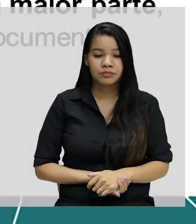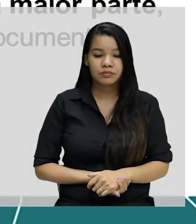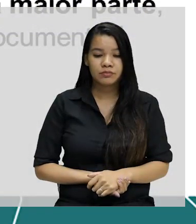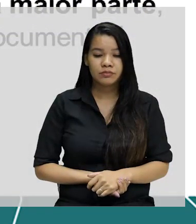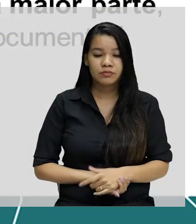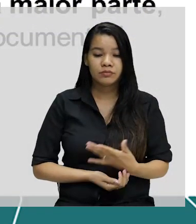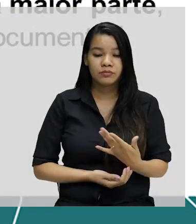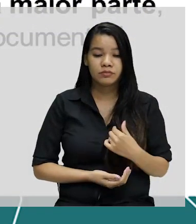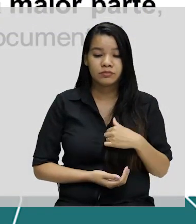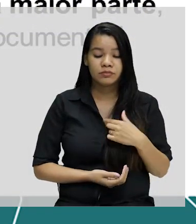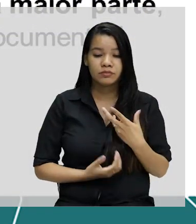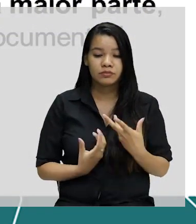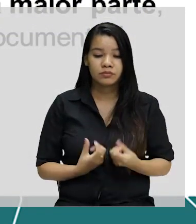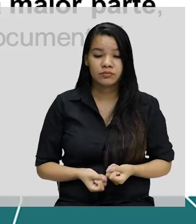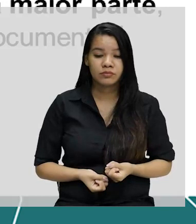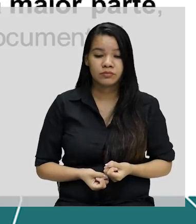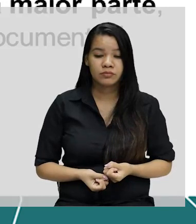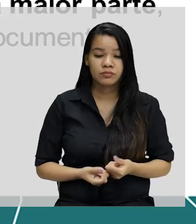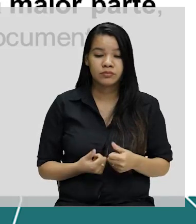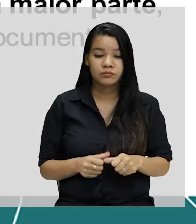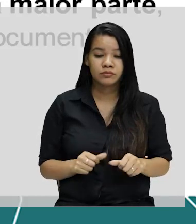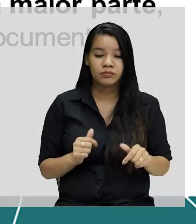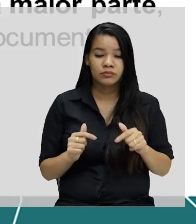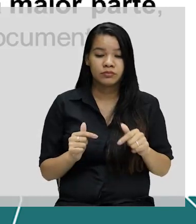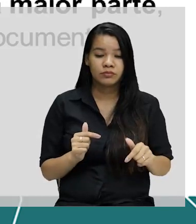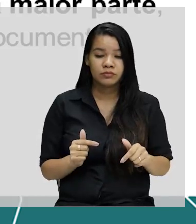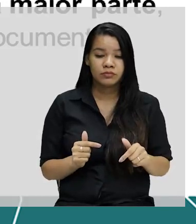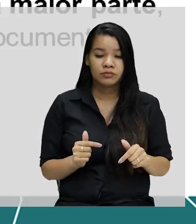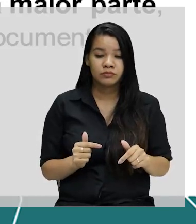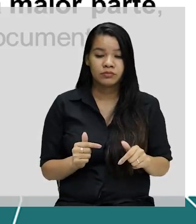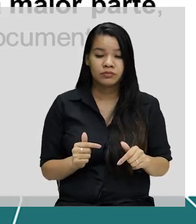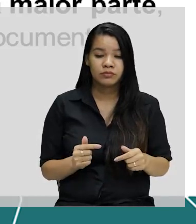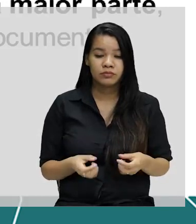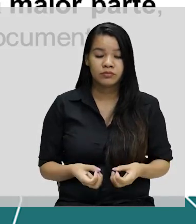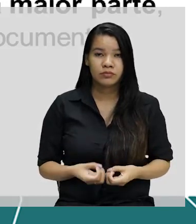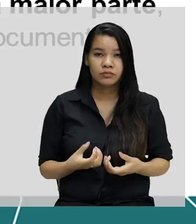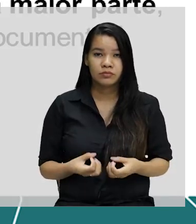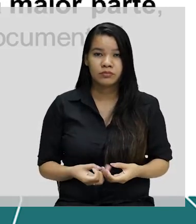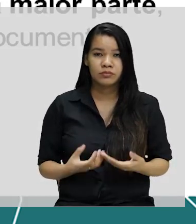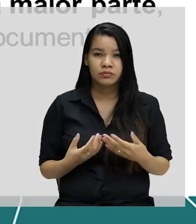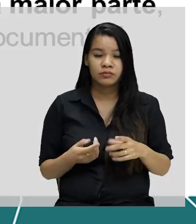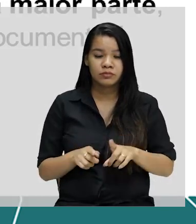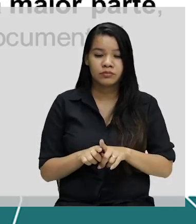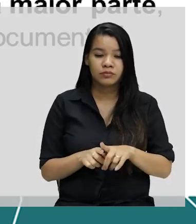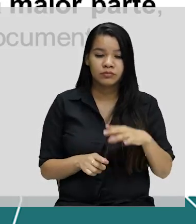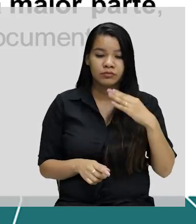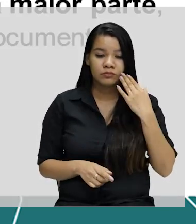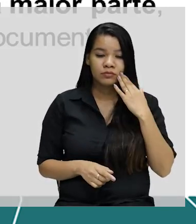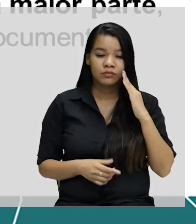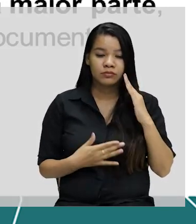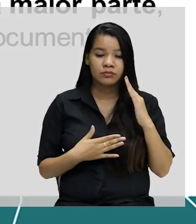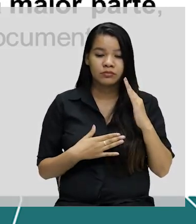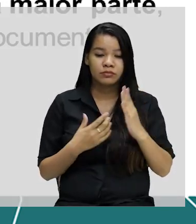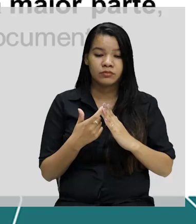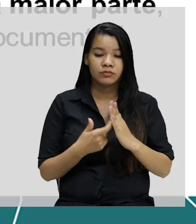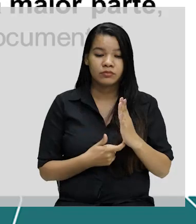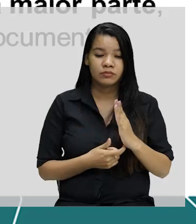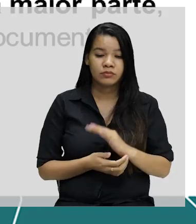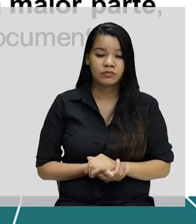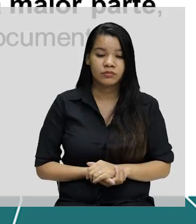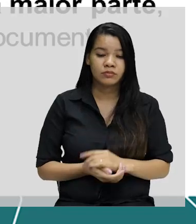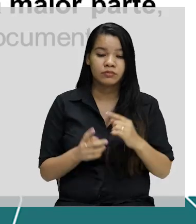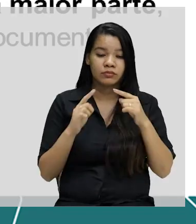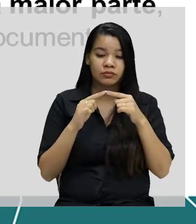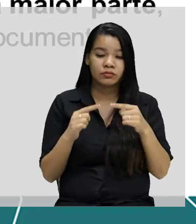eu concordo, eu estou trabalhando na produção e no entendimento do meu texto.